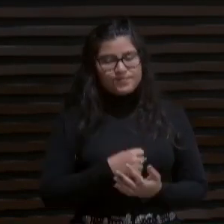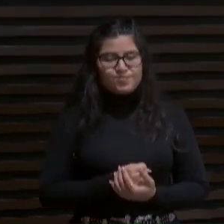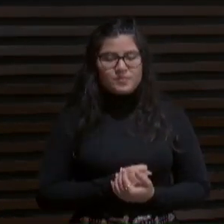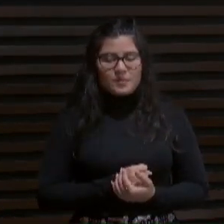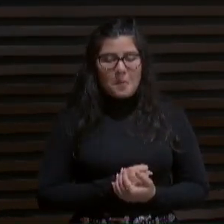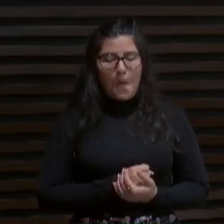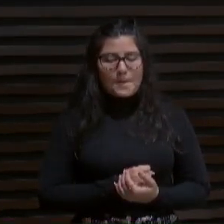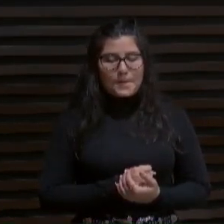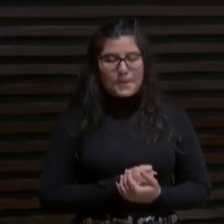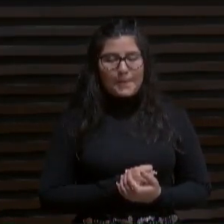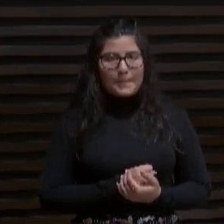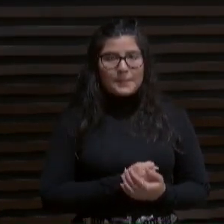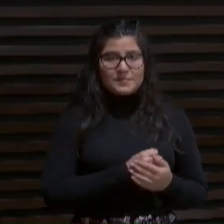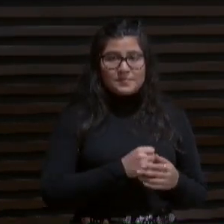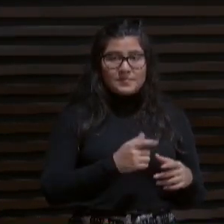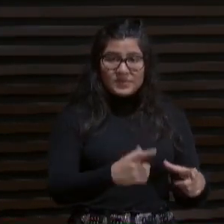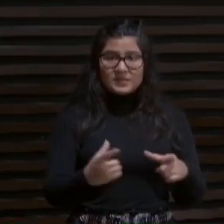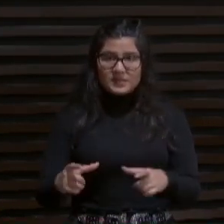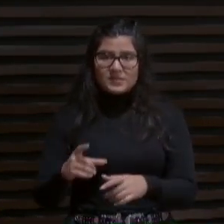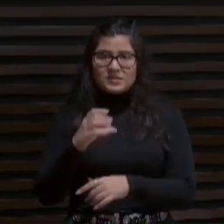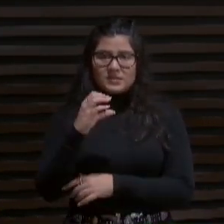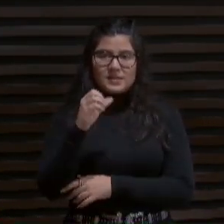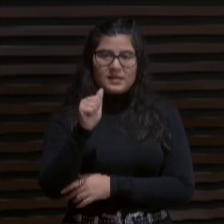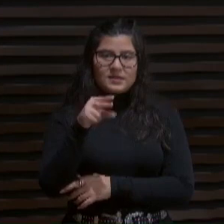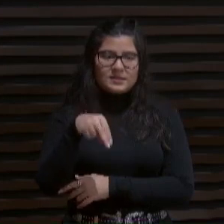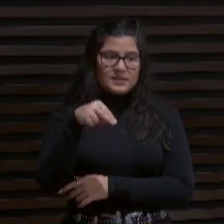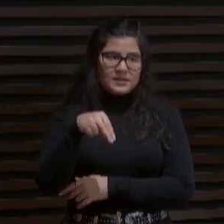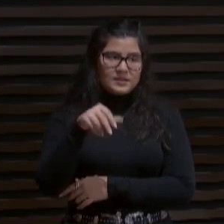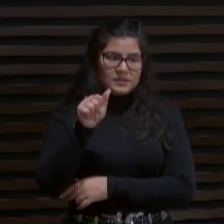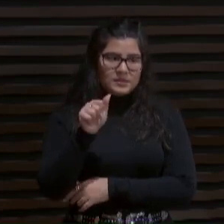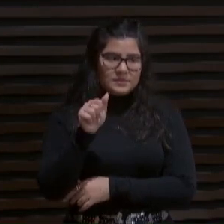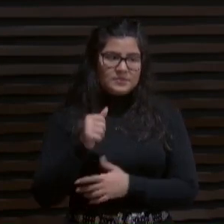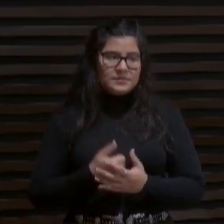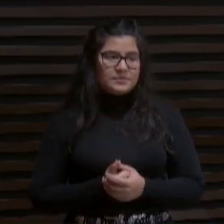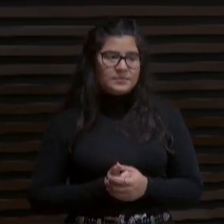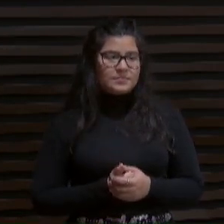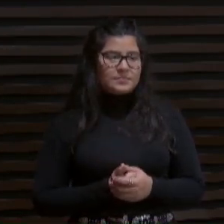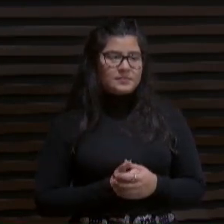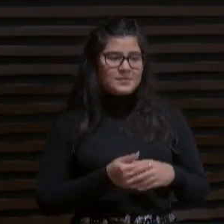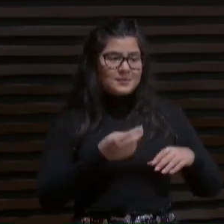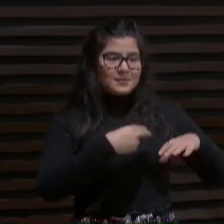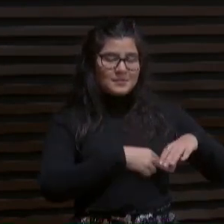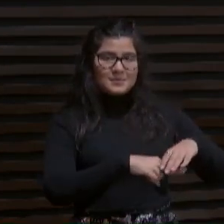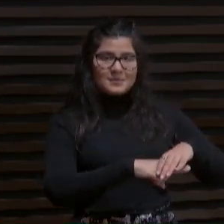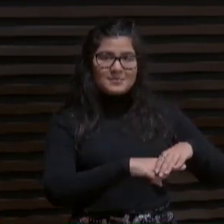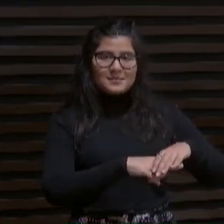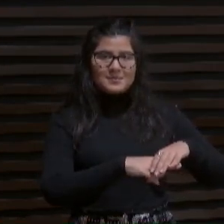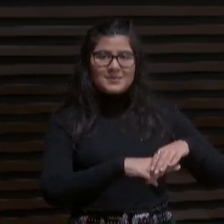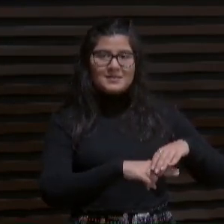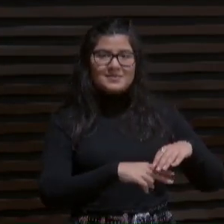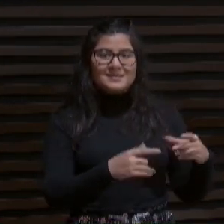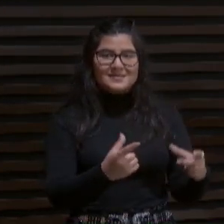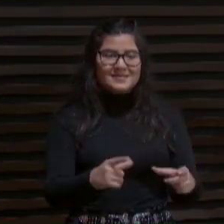é Hebrom, na terra de Canaã. Mais uma vez se reforça a ideia aqui, de que o sepultamento se deu na terra de Canaã,